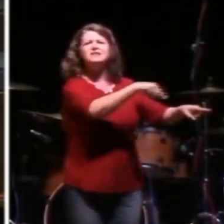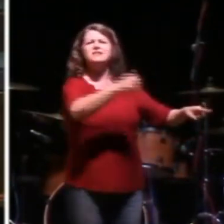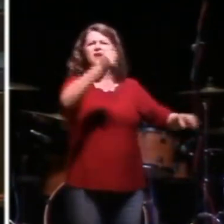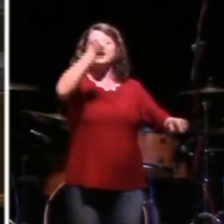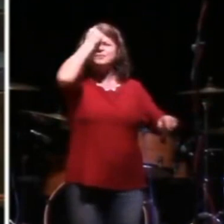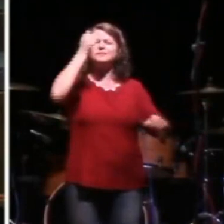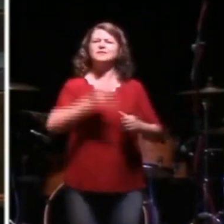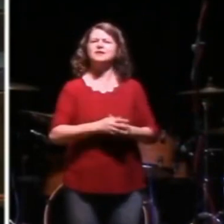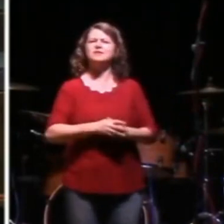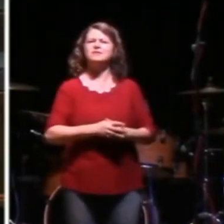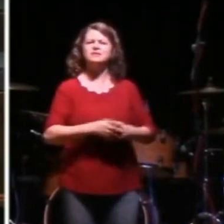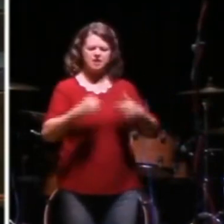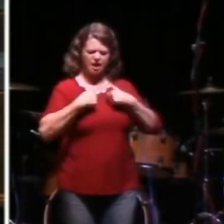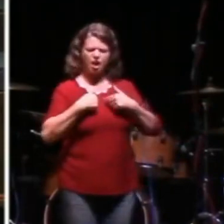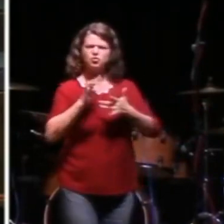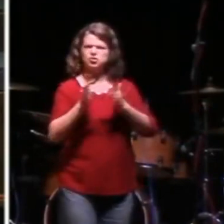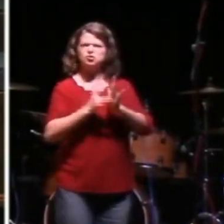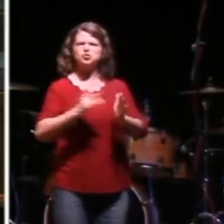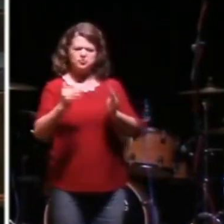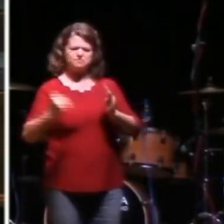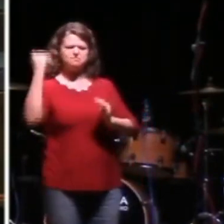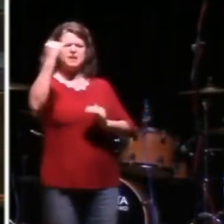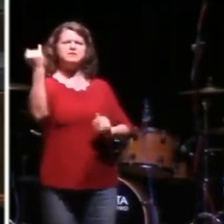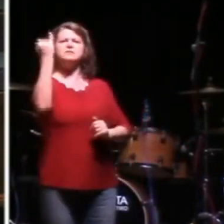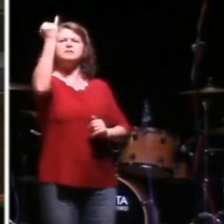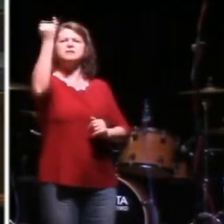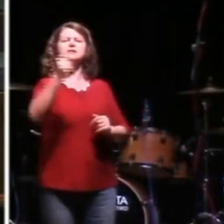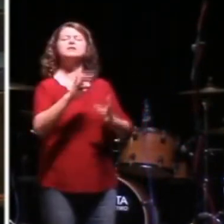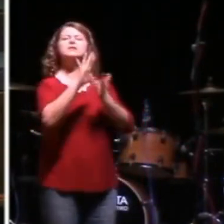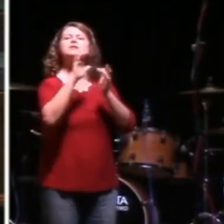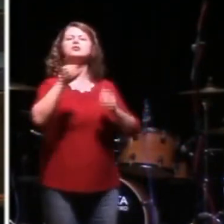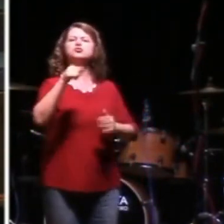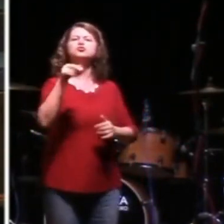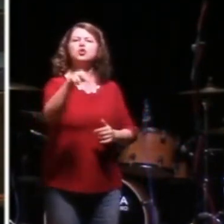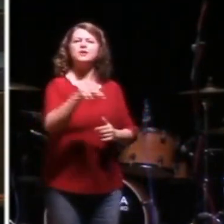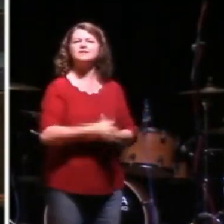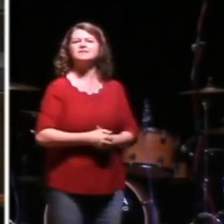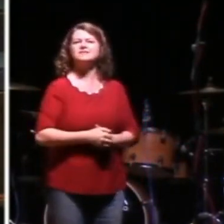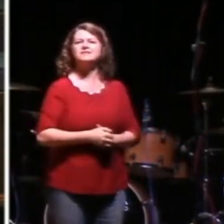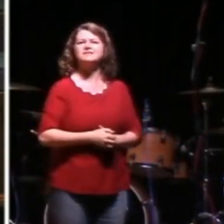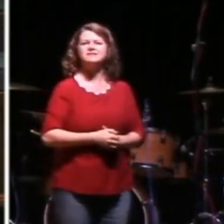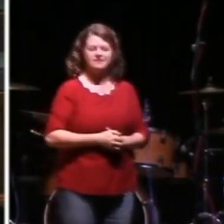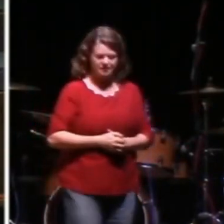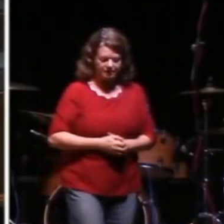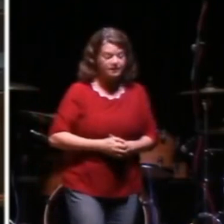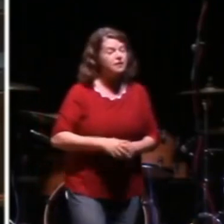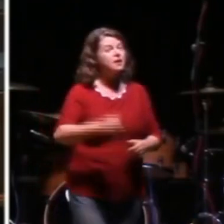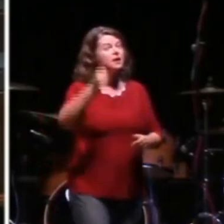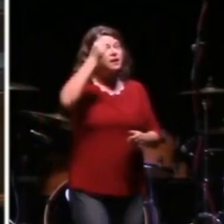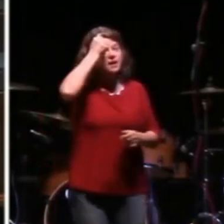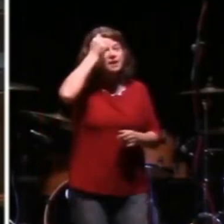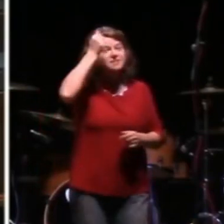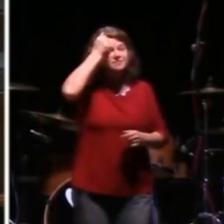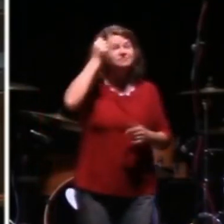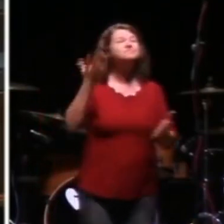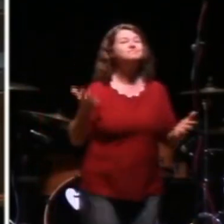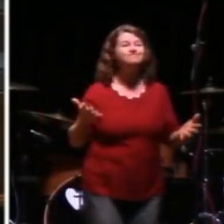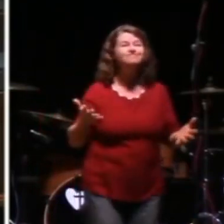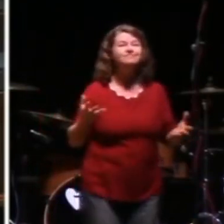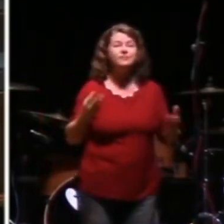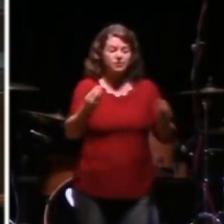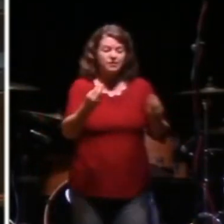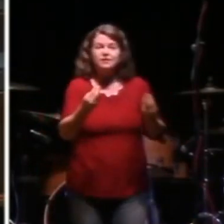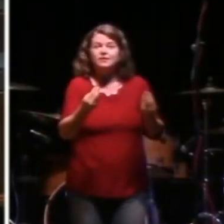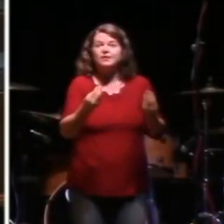aqui alguém que é modo que jonas o arrependimento faz com que o juizo de deus seja recolhido faz